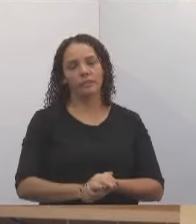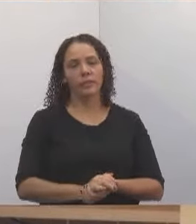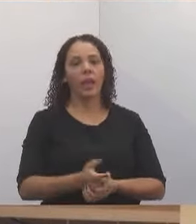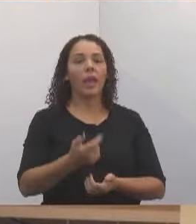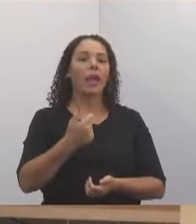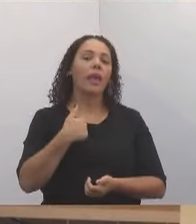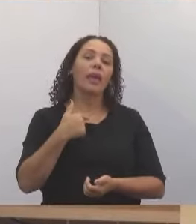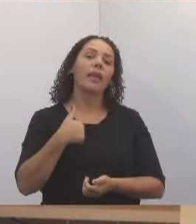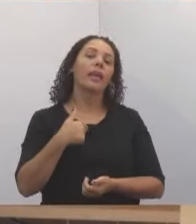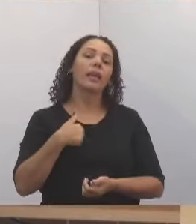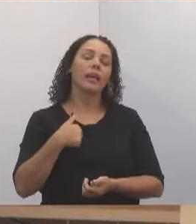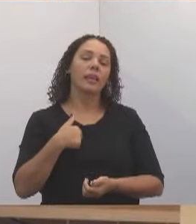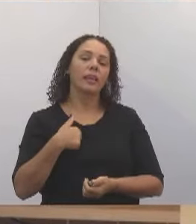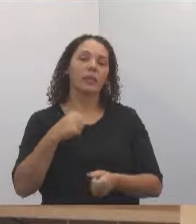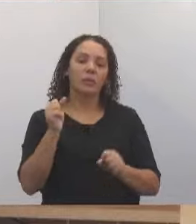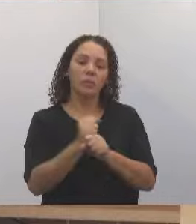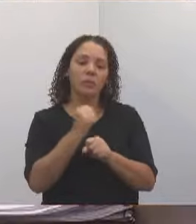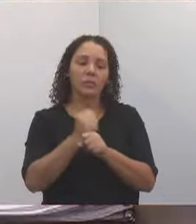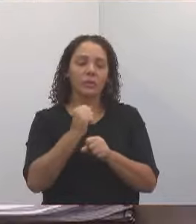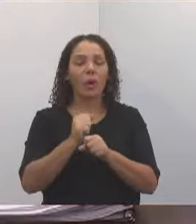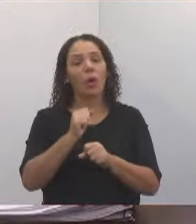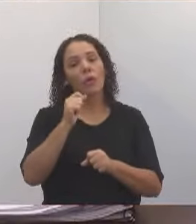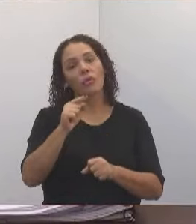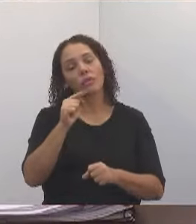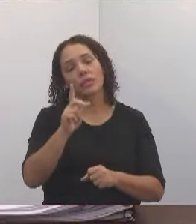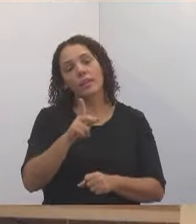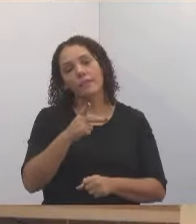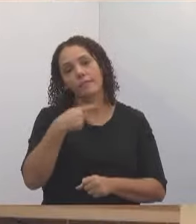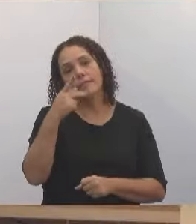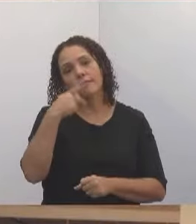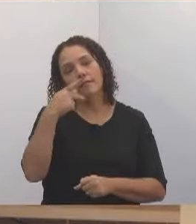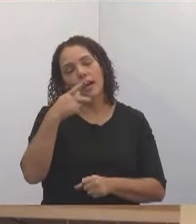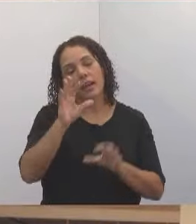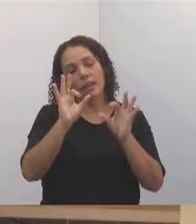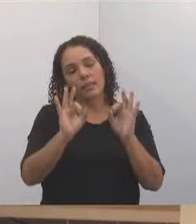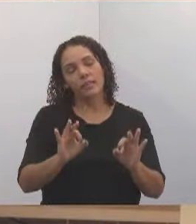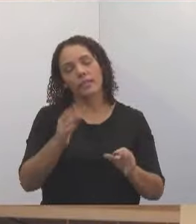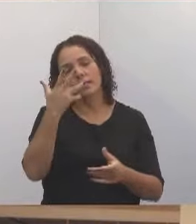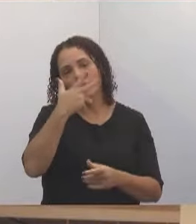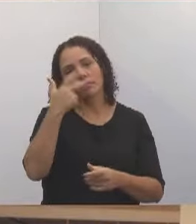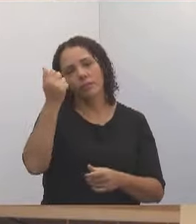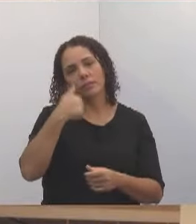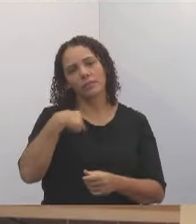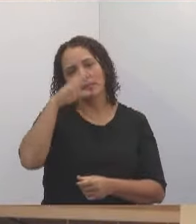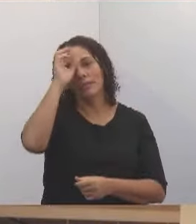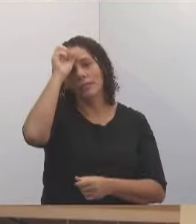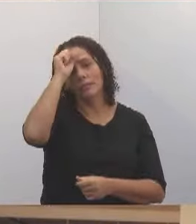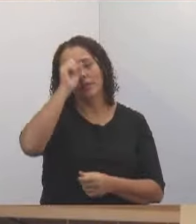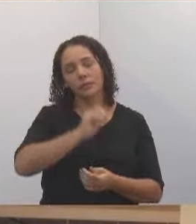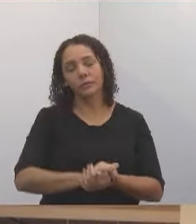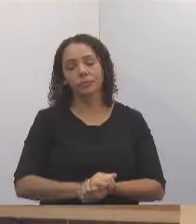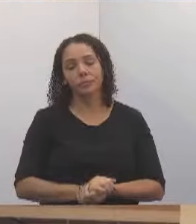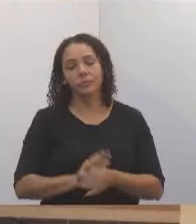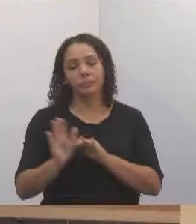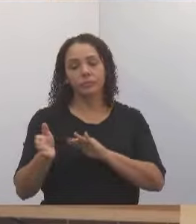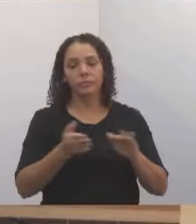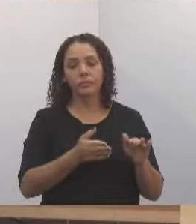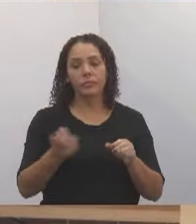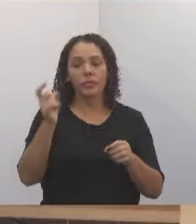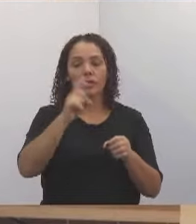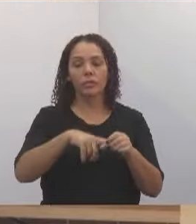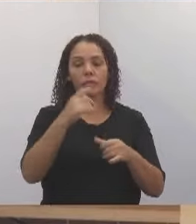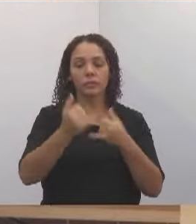fora do contexto, ser advogado é mais fácil. Não, imagina. Estou aprendendo. Mas assim, voltando aqui